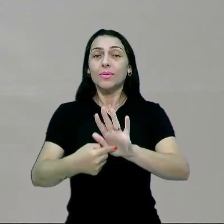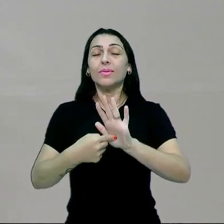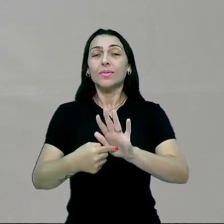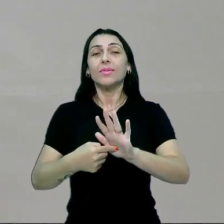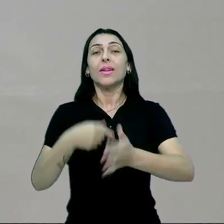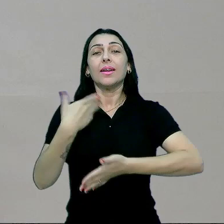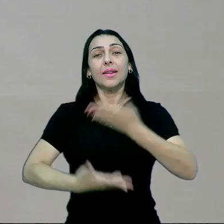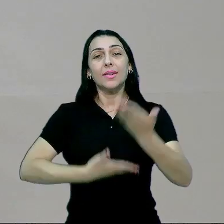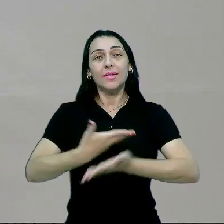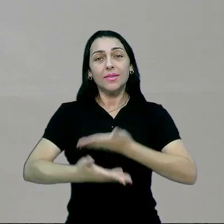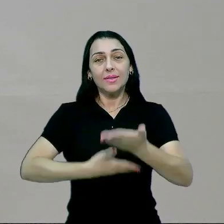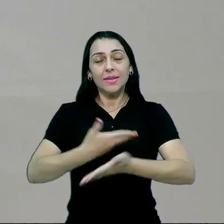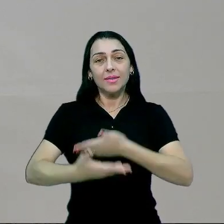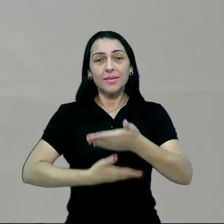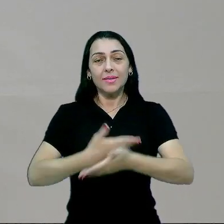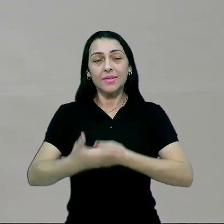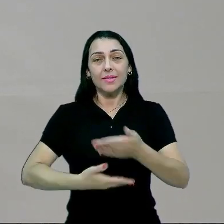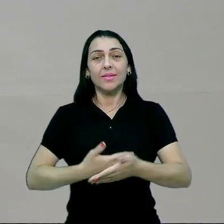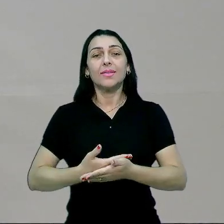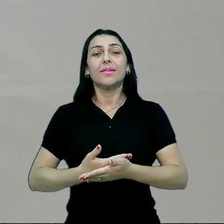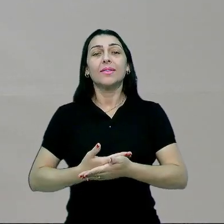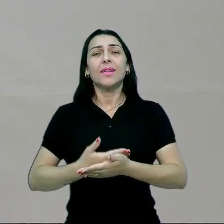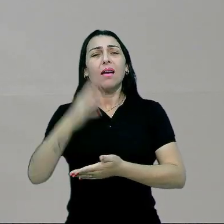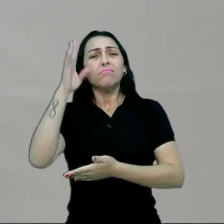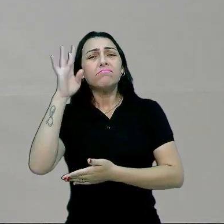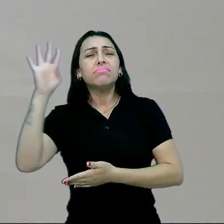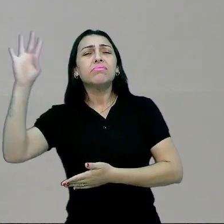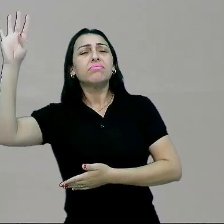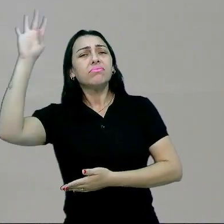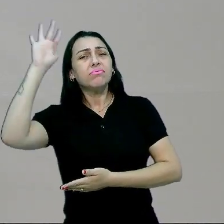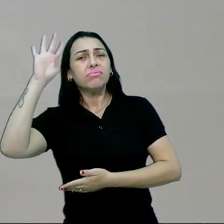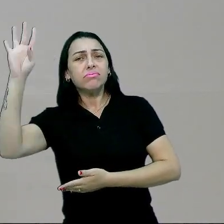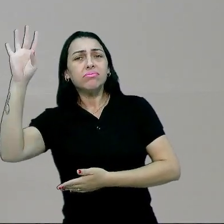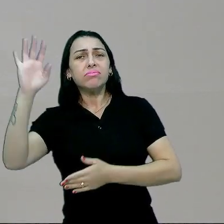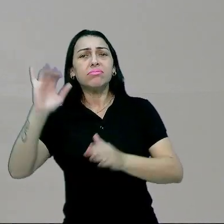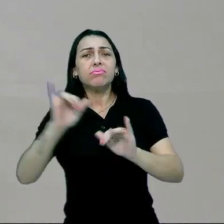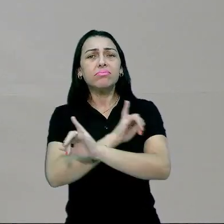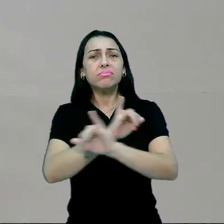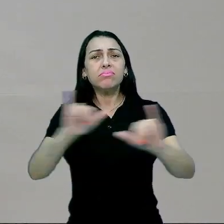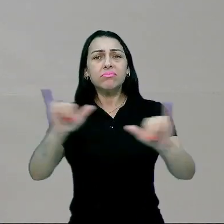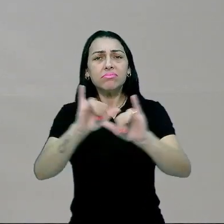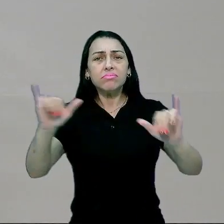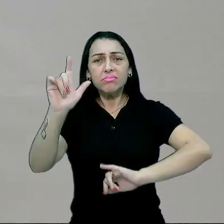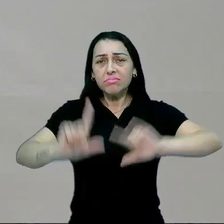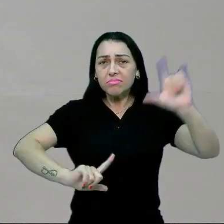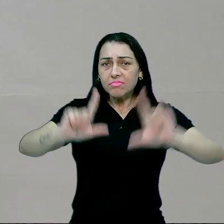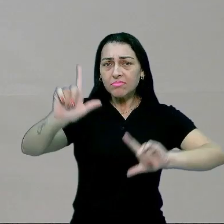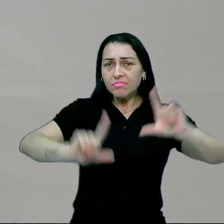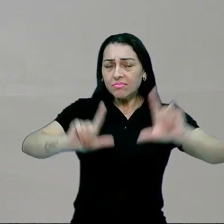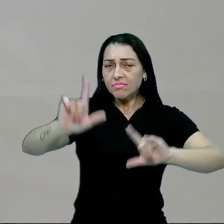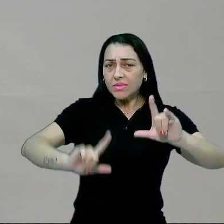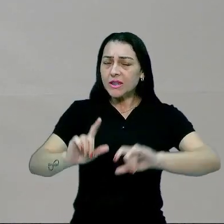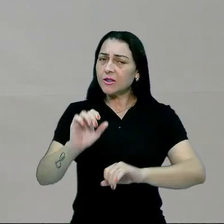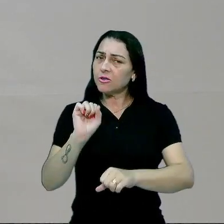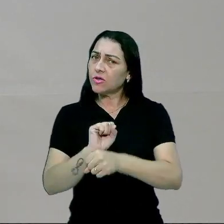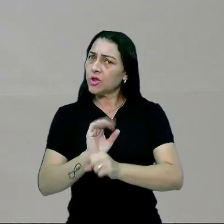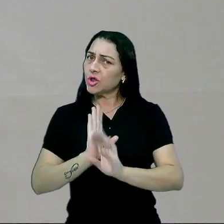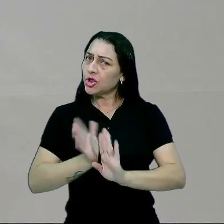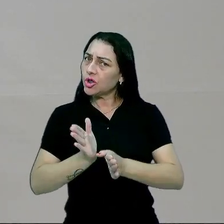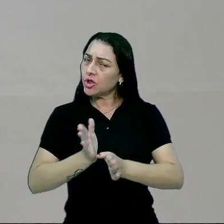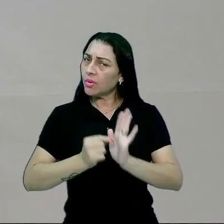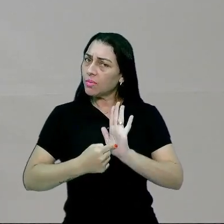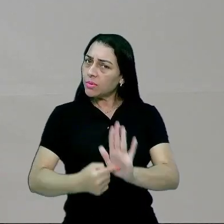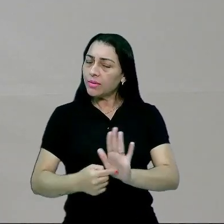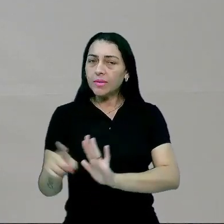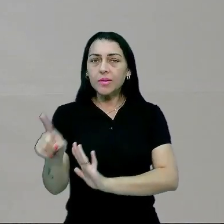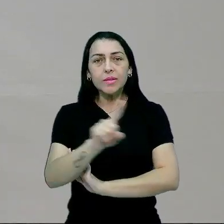está relacionado ao fetiche da publicidade. Espere aí, professor, parece que isso já foi abordado.